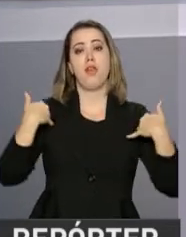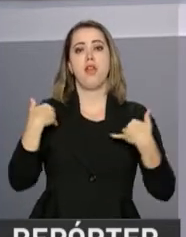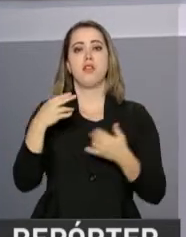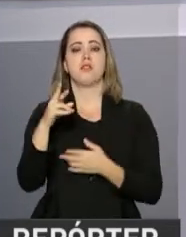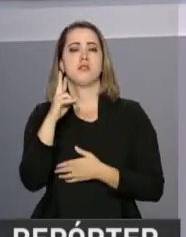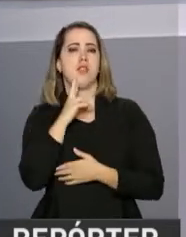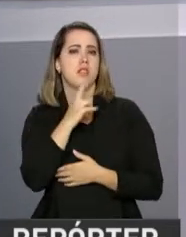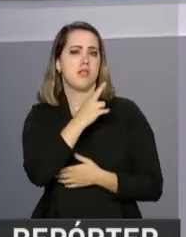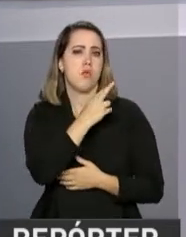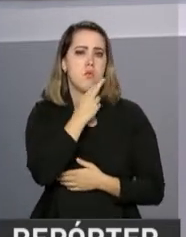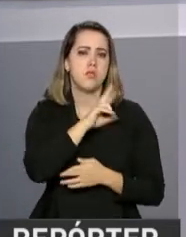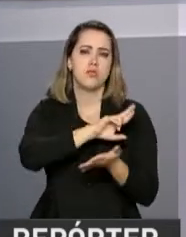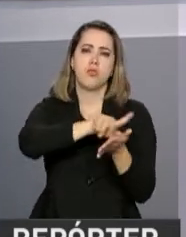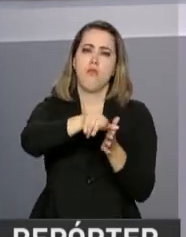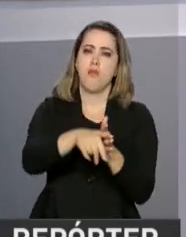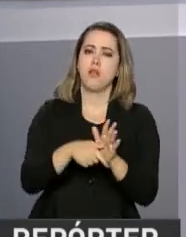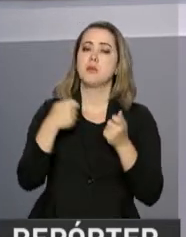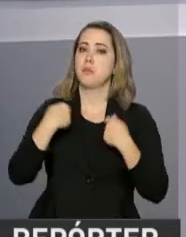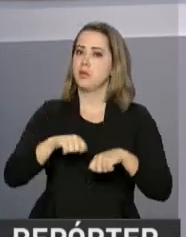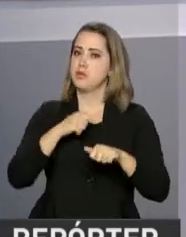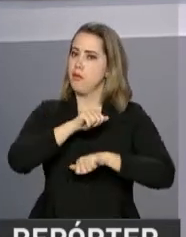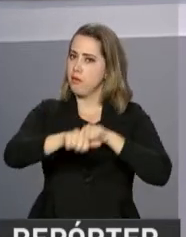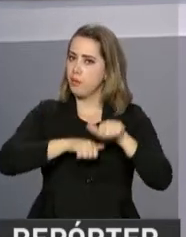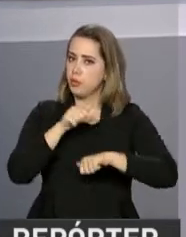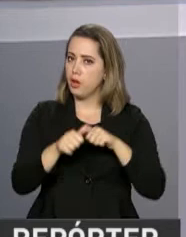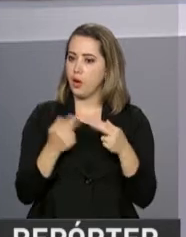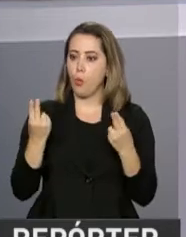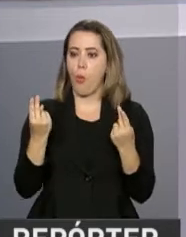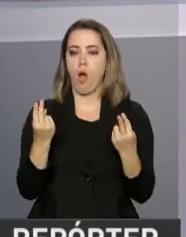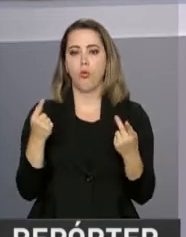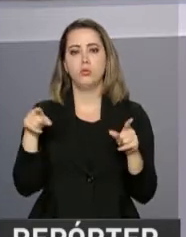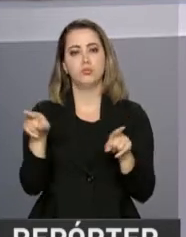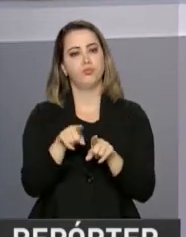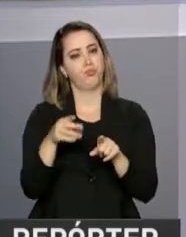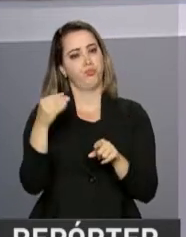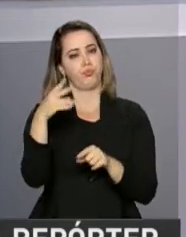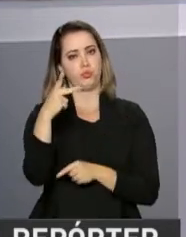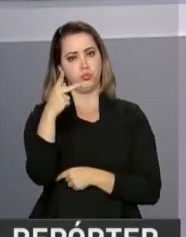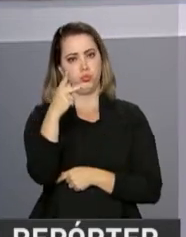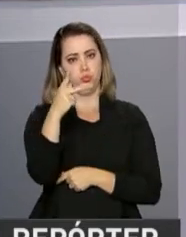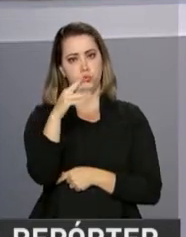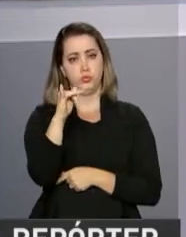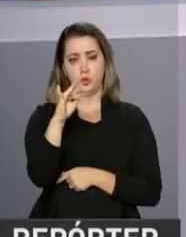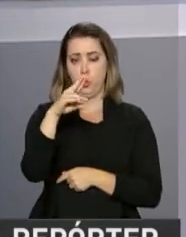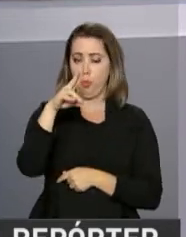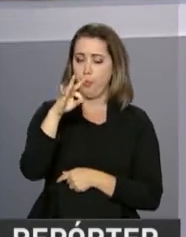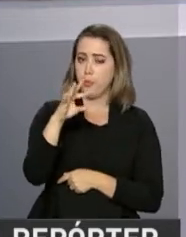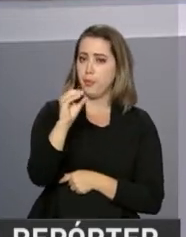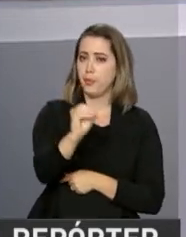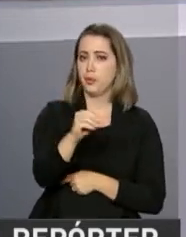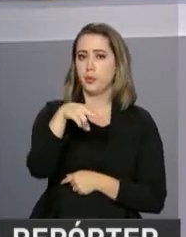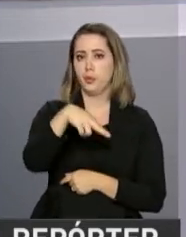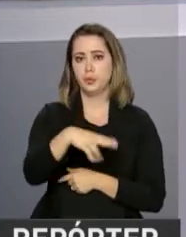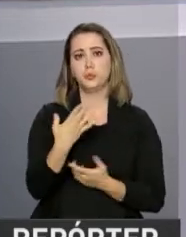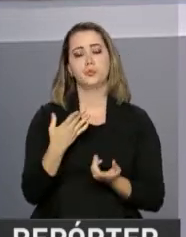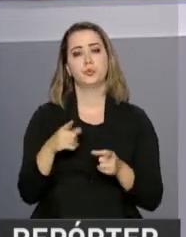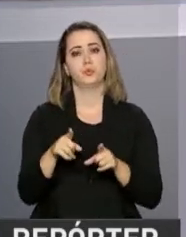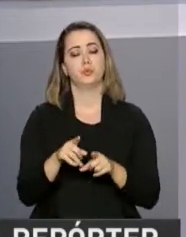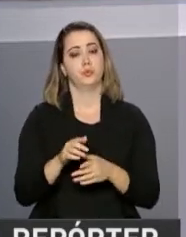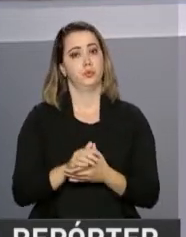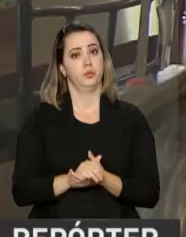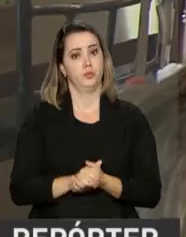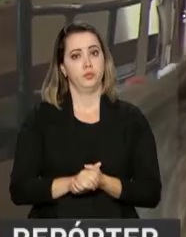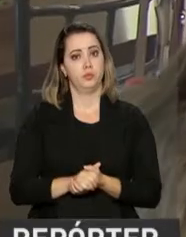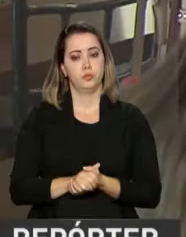adequarem à determinação do departamento de proteção e defesa do consumidor do ministério da justiça e segurança pública